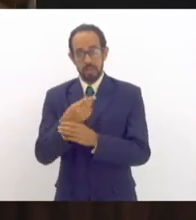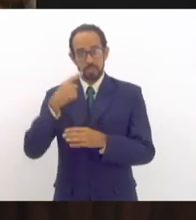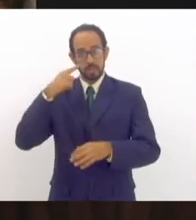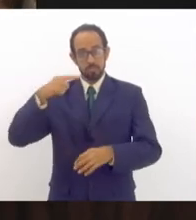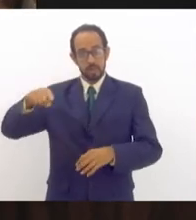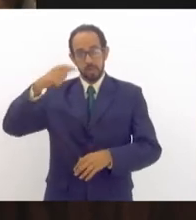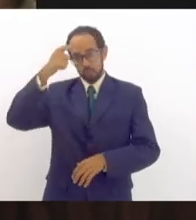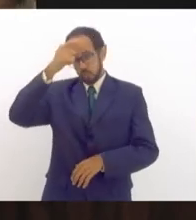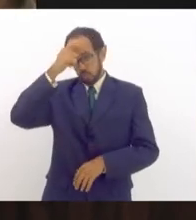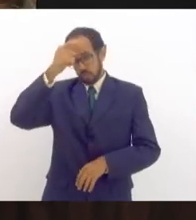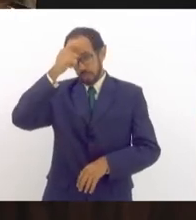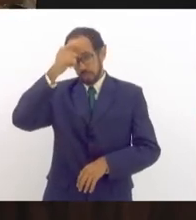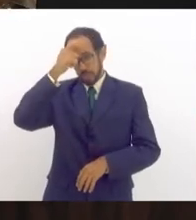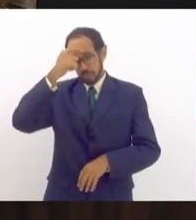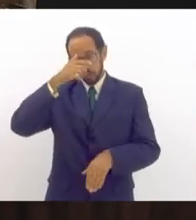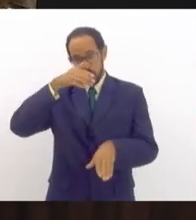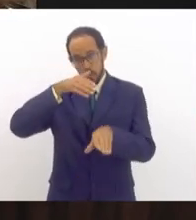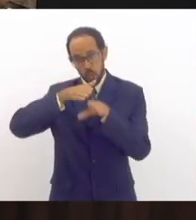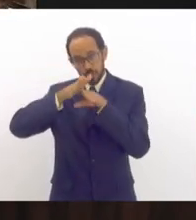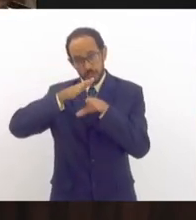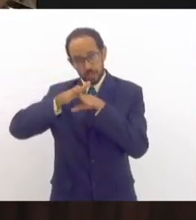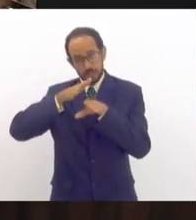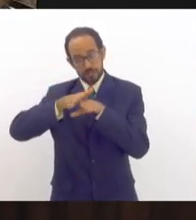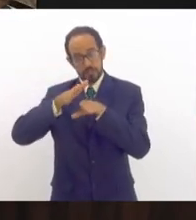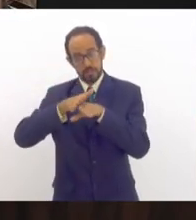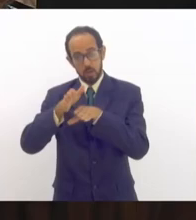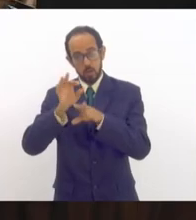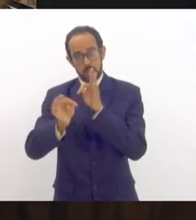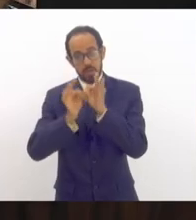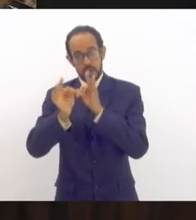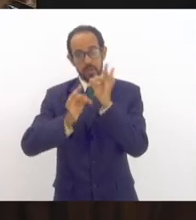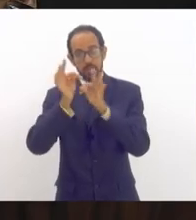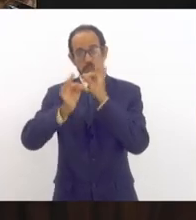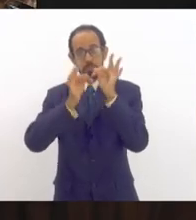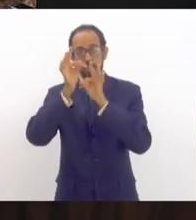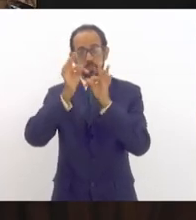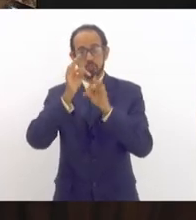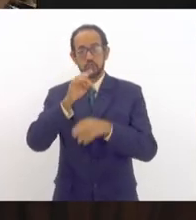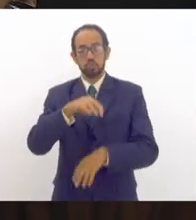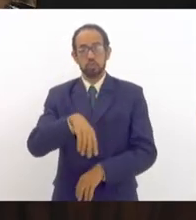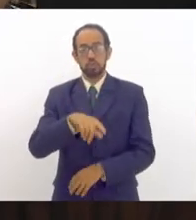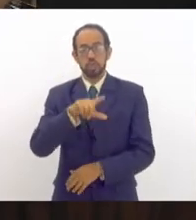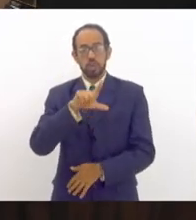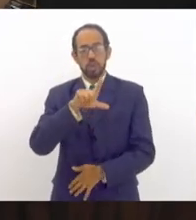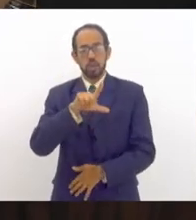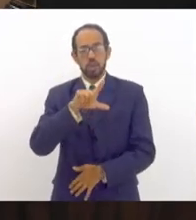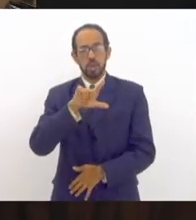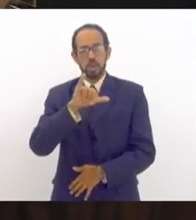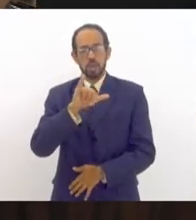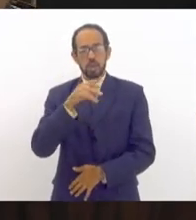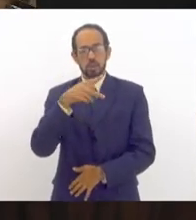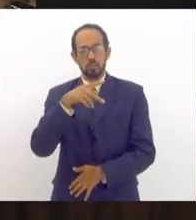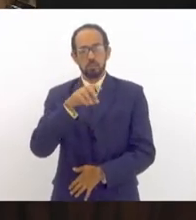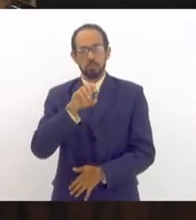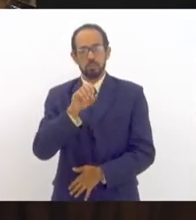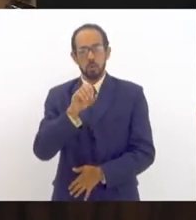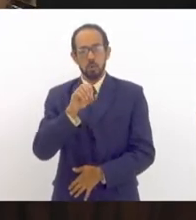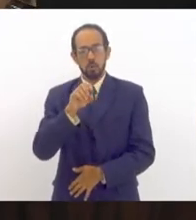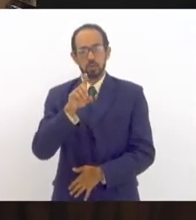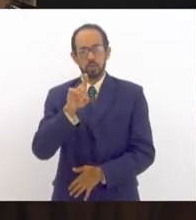conscientização orientação e tratamento de leopoldistrofia síndrome